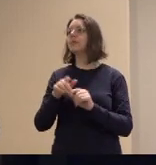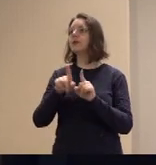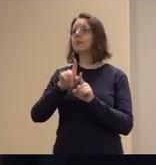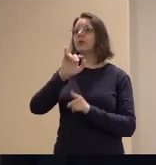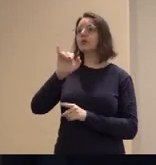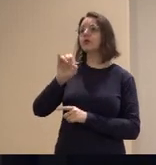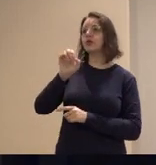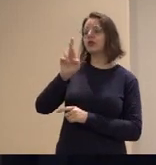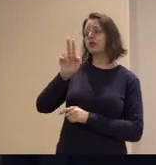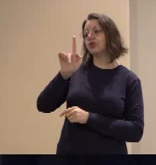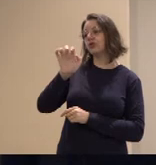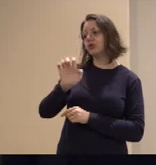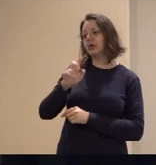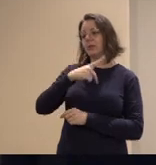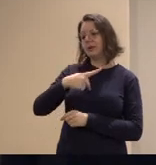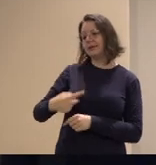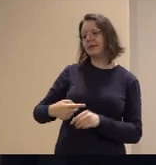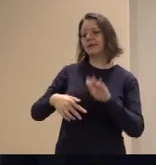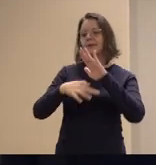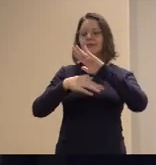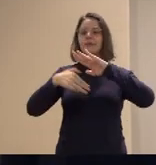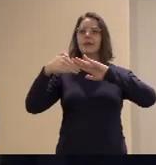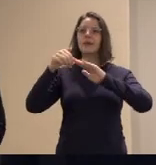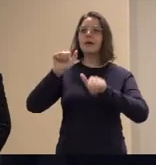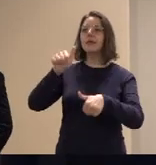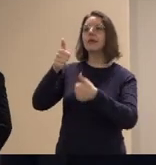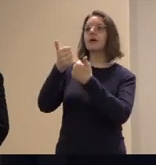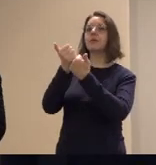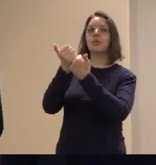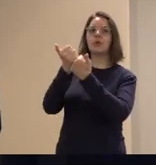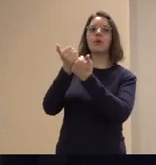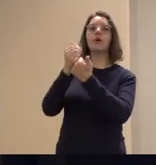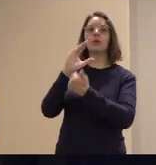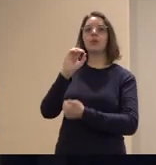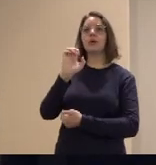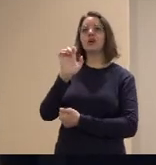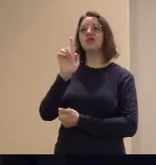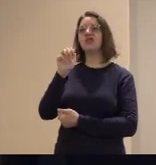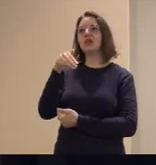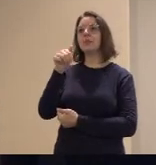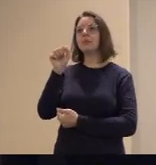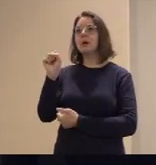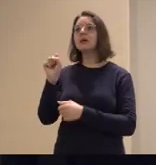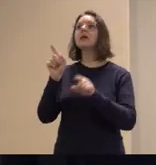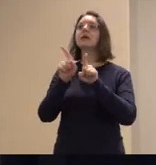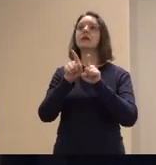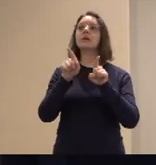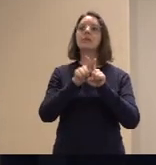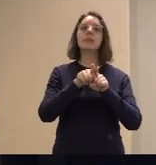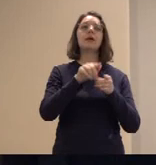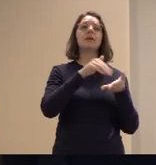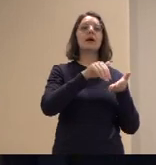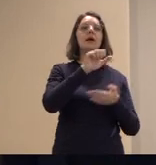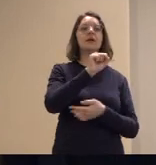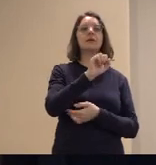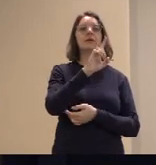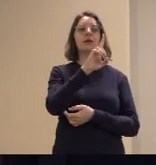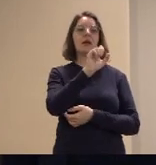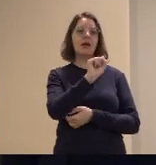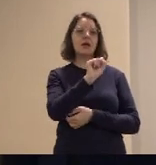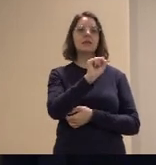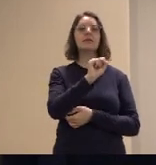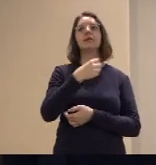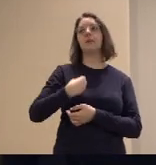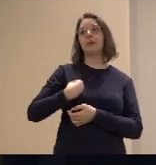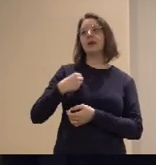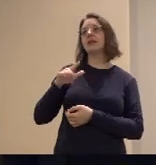que apoia o Colegiado de Gestores Municipais de Assistência Social, Secretaria de Desenvolvimento do Estado, a Larissa, que está aqui,